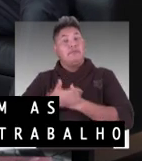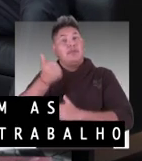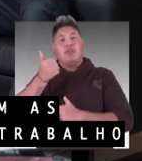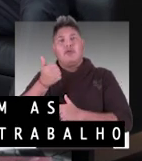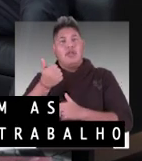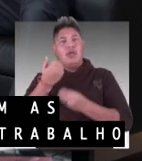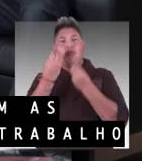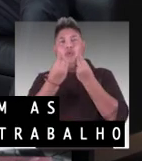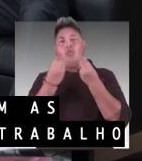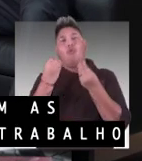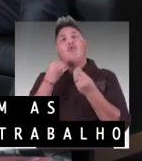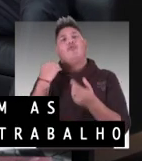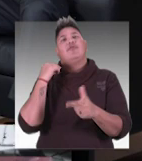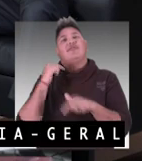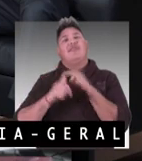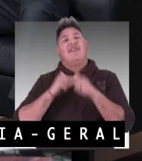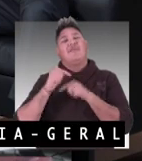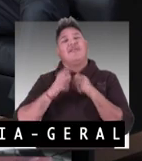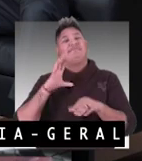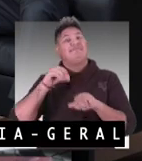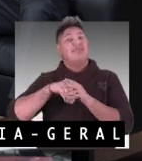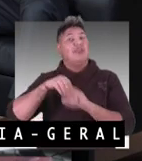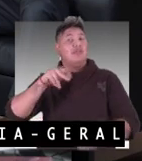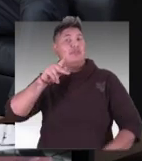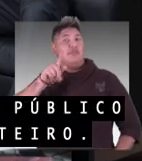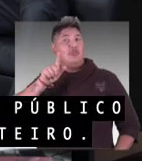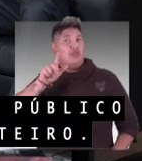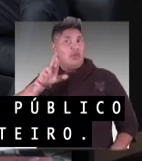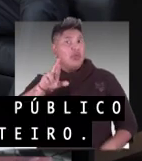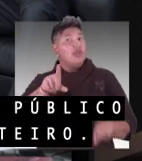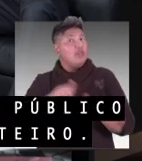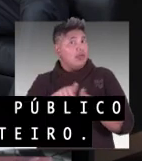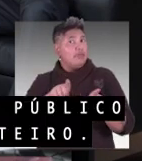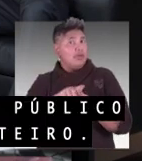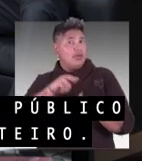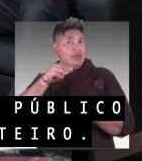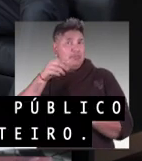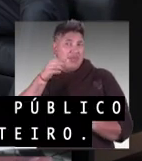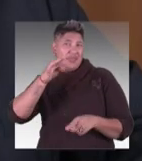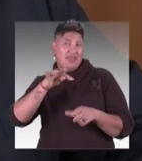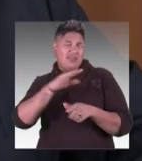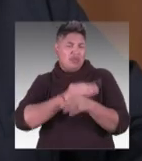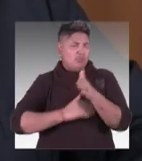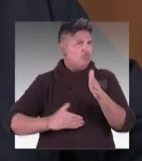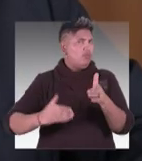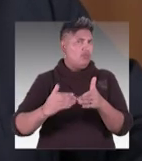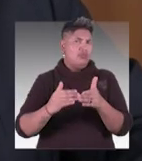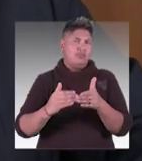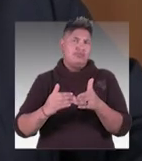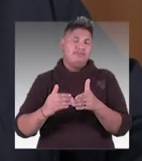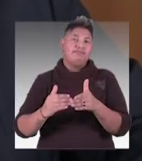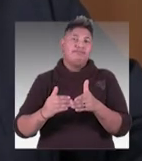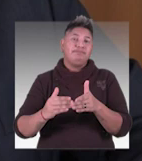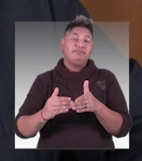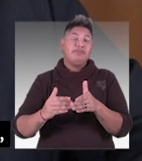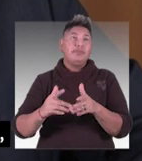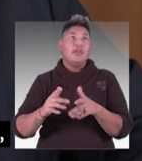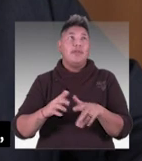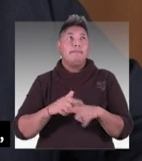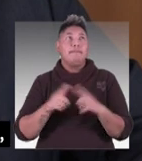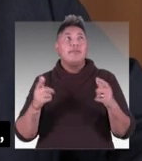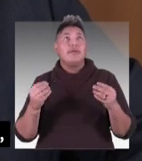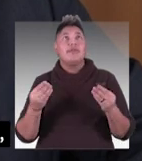condições de trabalho na Procuradoria-Geral e no Ministério Público do Trabalho inteiro. Com